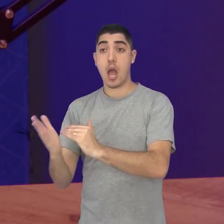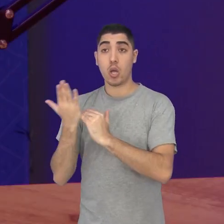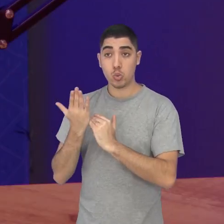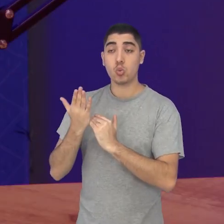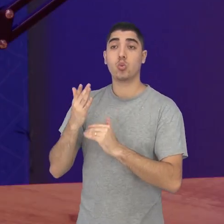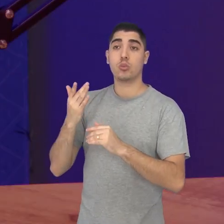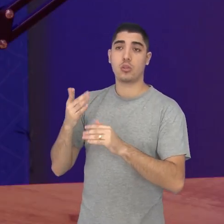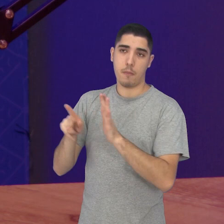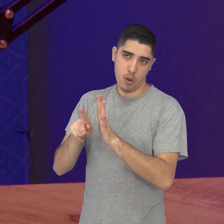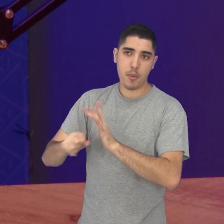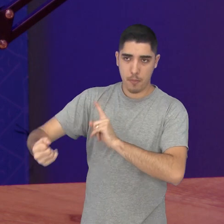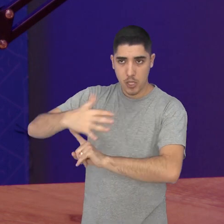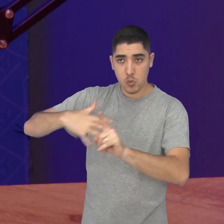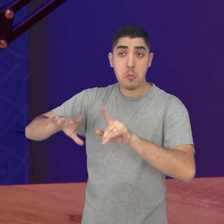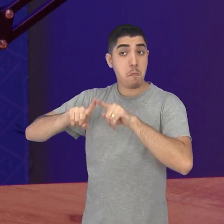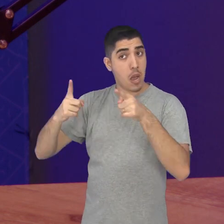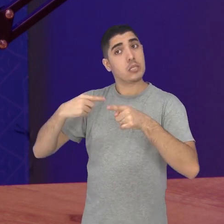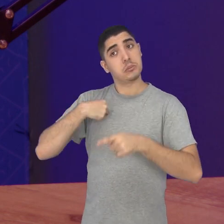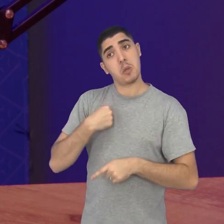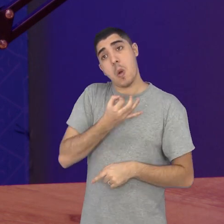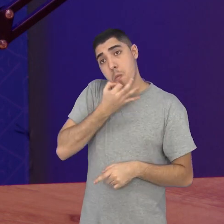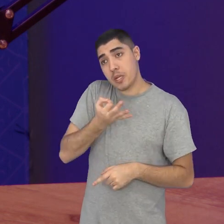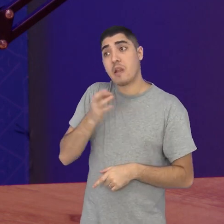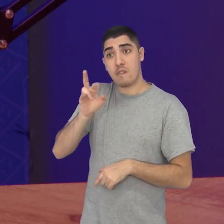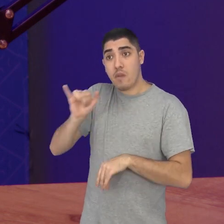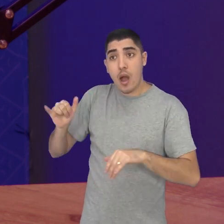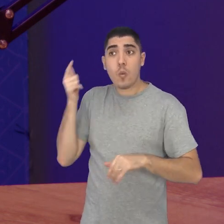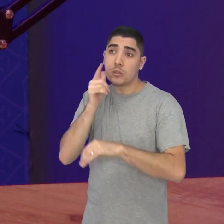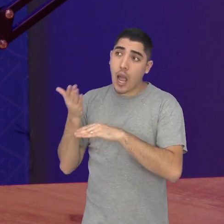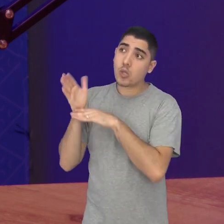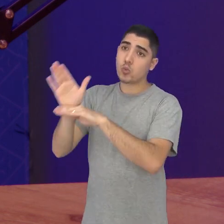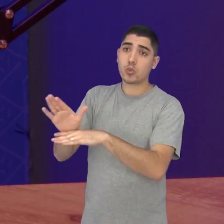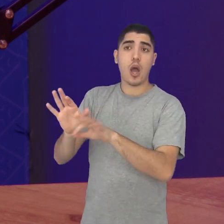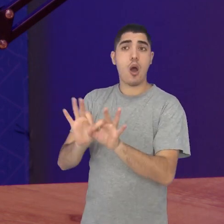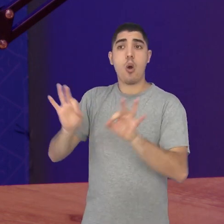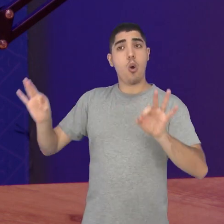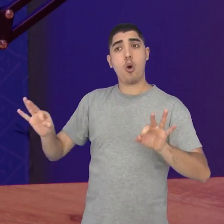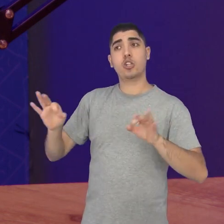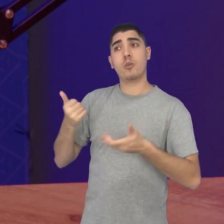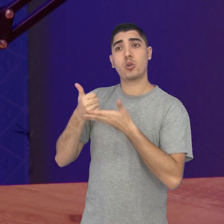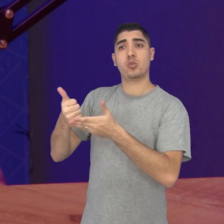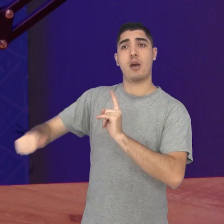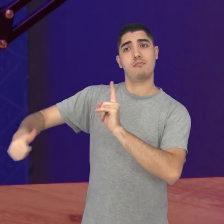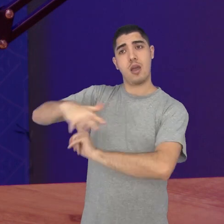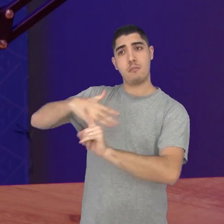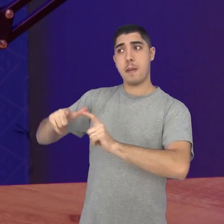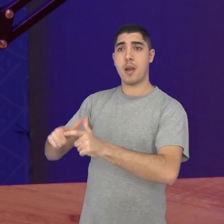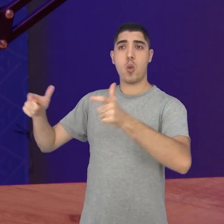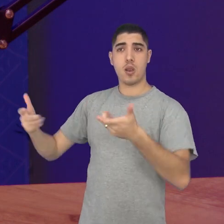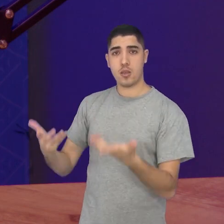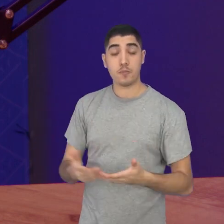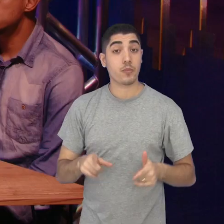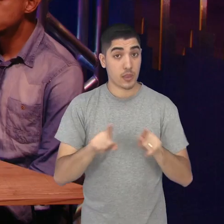né, ter o teto solar contribui, mas eu acredito que ajudaria bastante e seria, né, ótimo para o meio ambiente, né, de forma